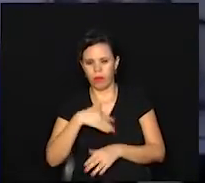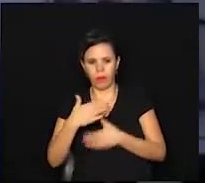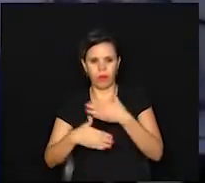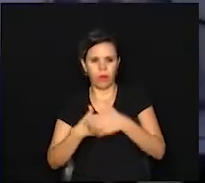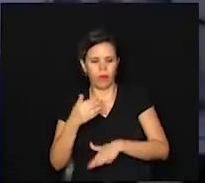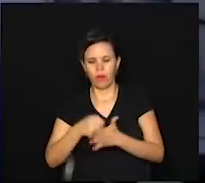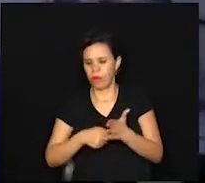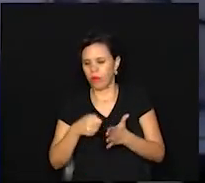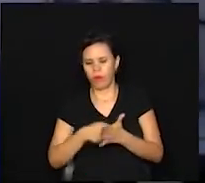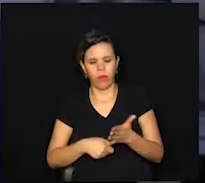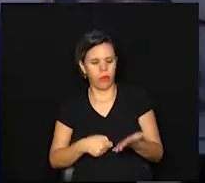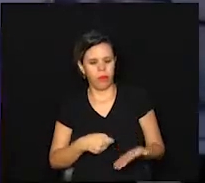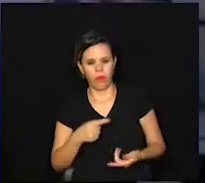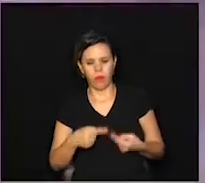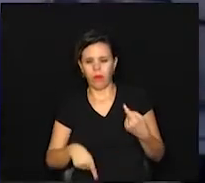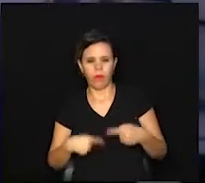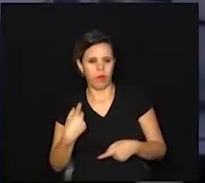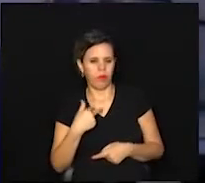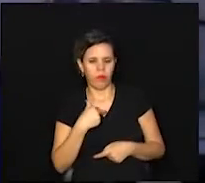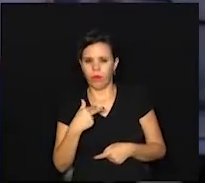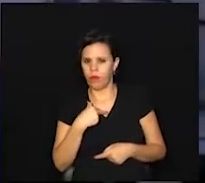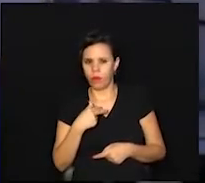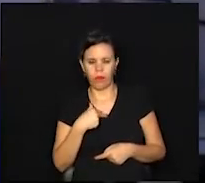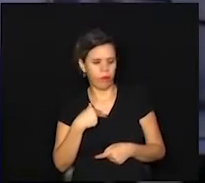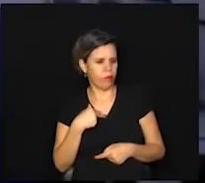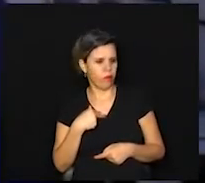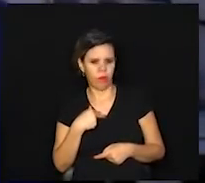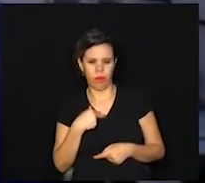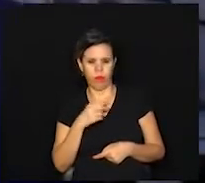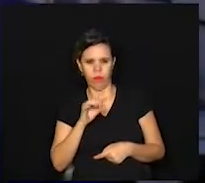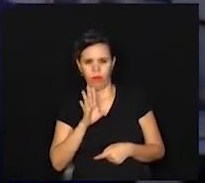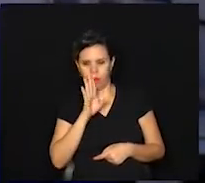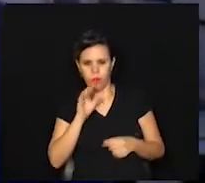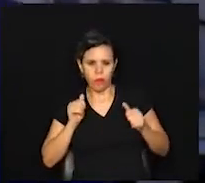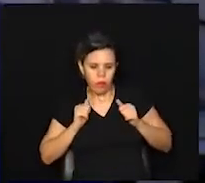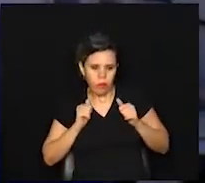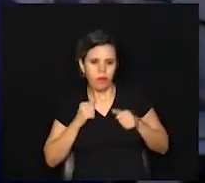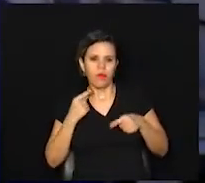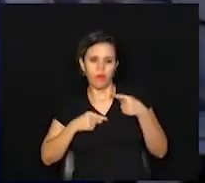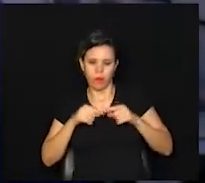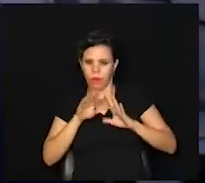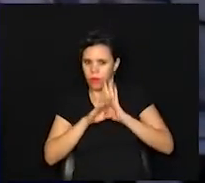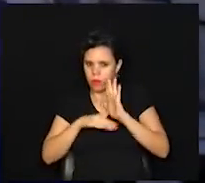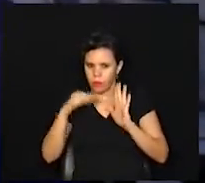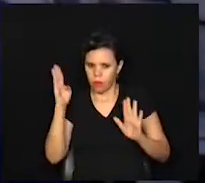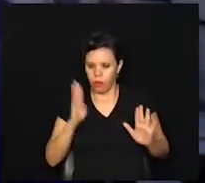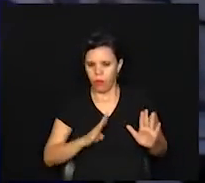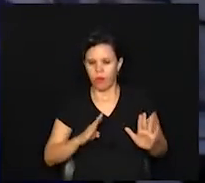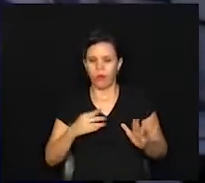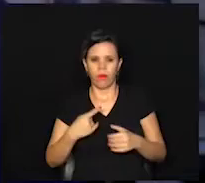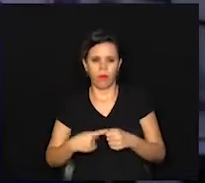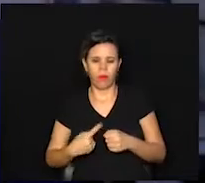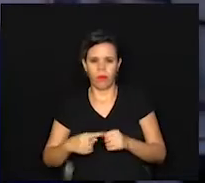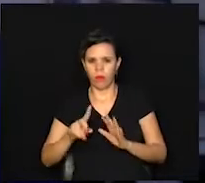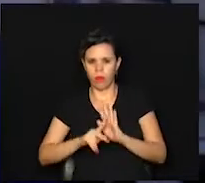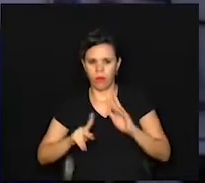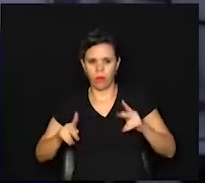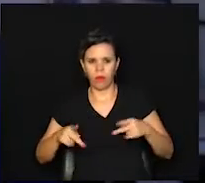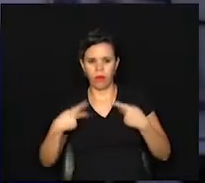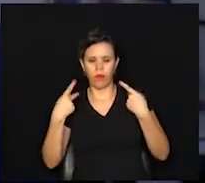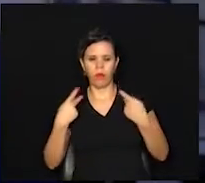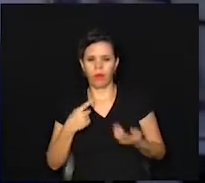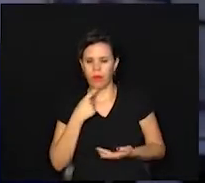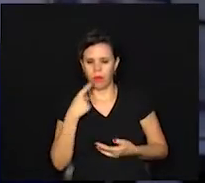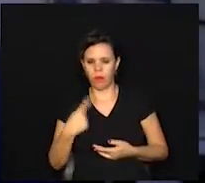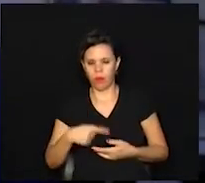de luta. Nós não podemos ficar entre a gente. Então, a discussão do Programa Nacional Municipal de Direitos Humanos em Campinas tem